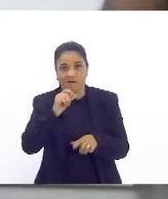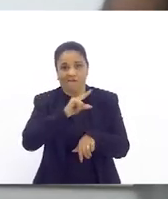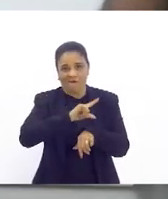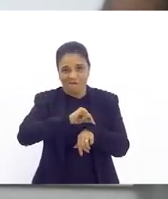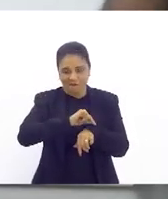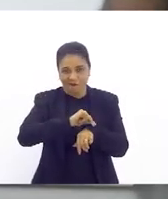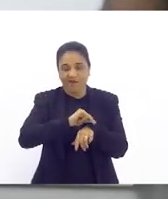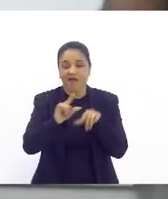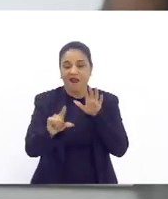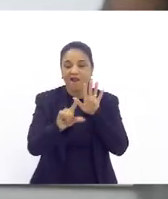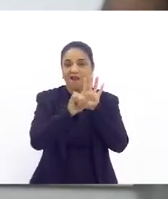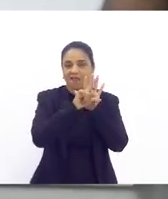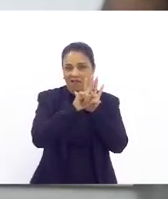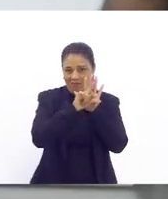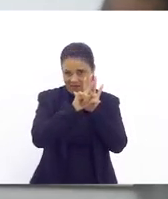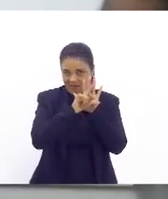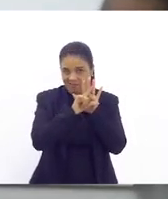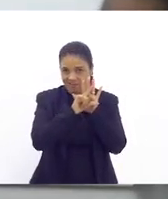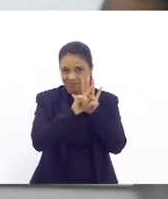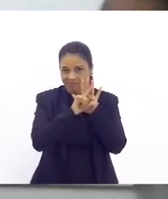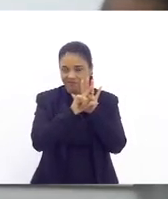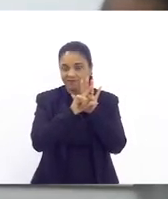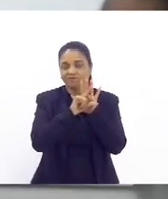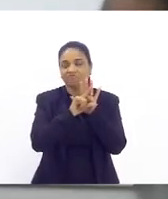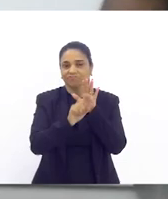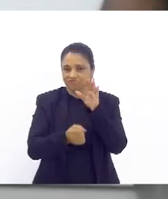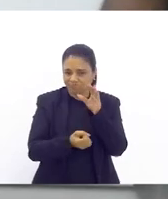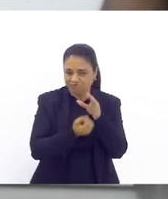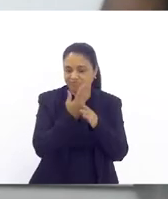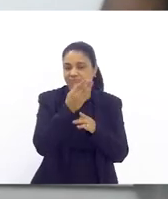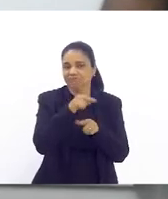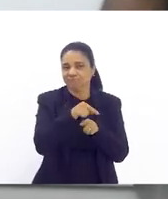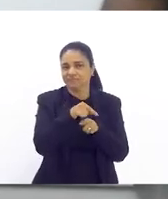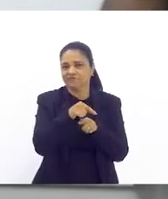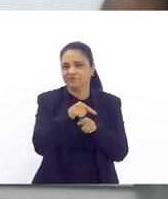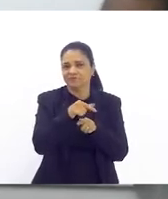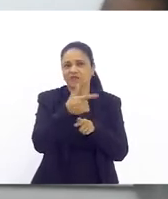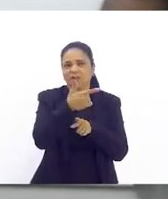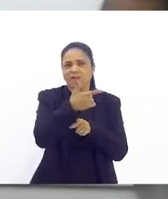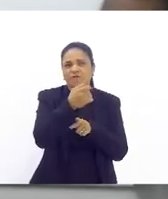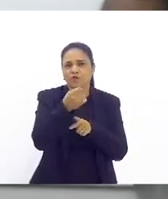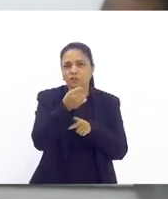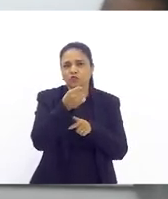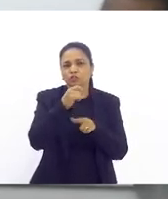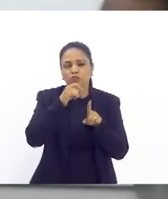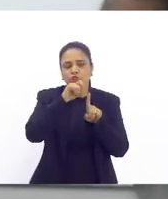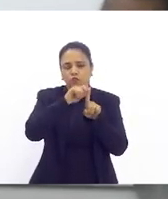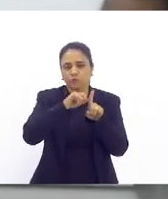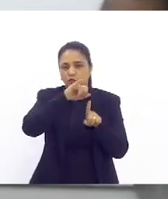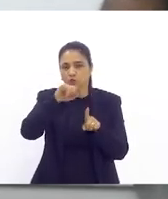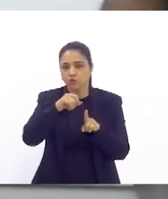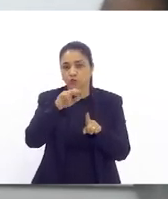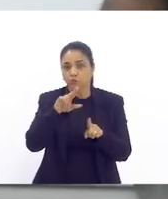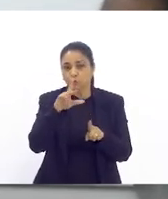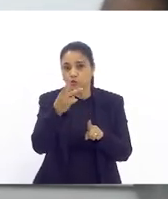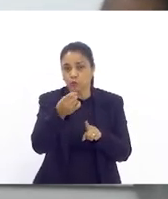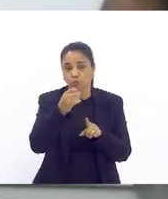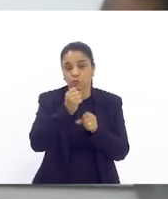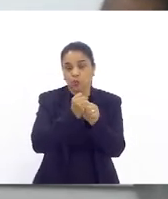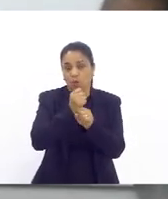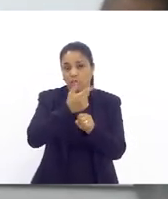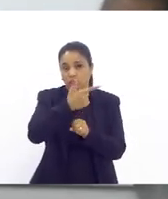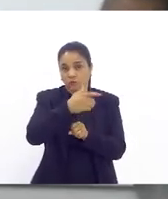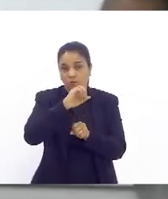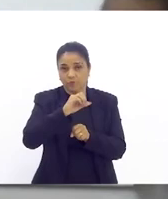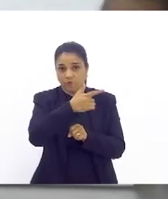autorizada foi sancionada em 20 de julho de 2021 e até um momento não tem